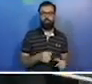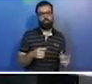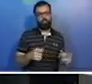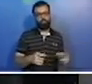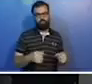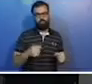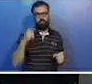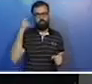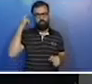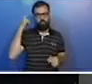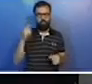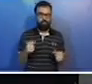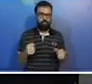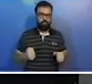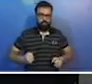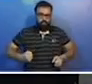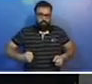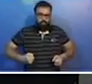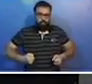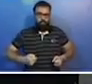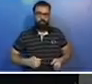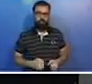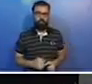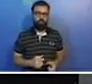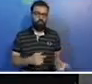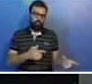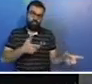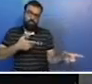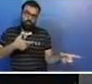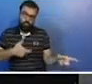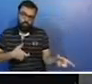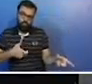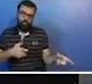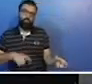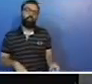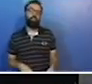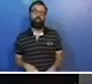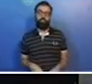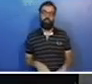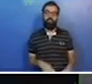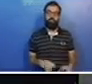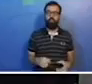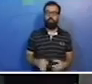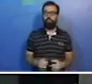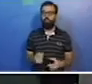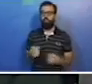isso, eles poderiam o quê? Tirarem a sua sobrevivência. Então, eles criavam para vender.